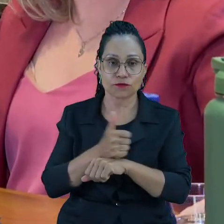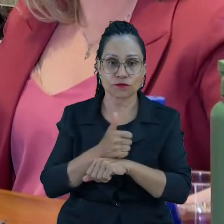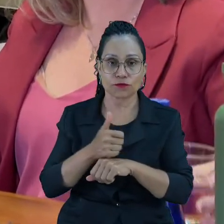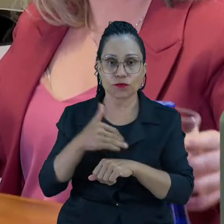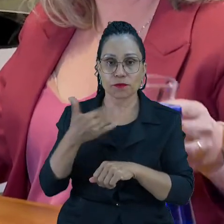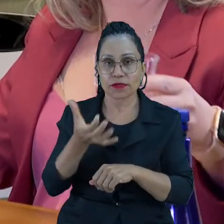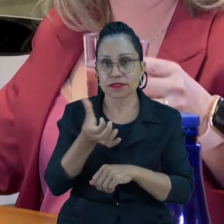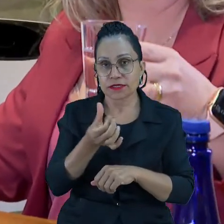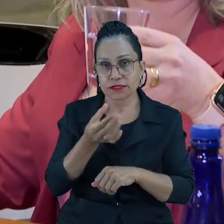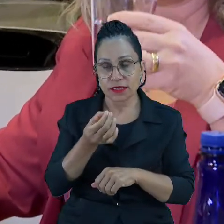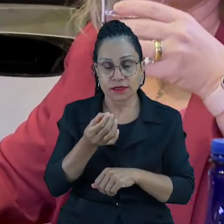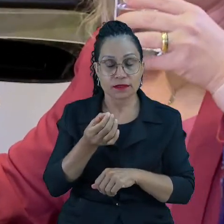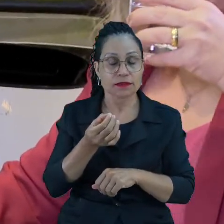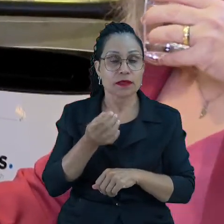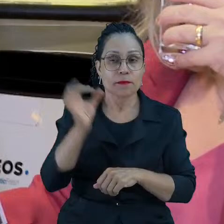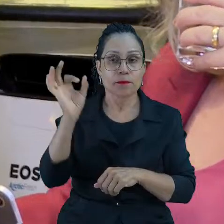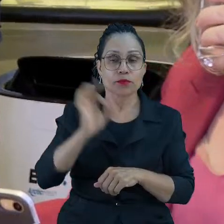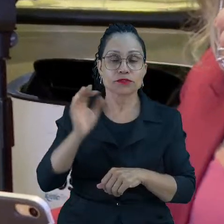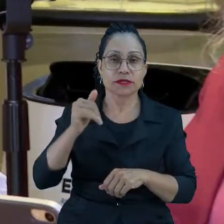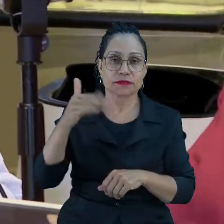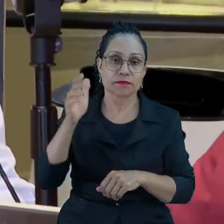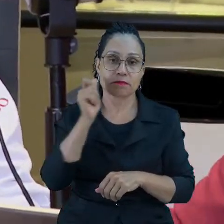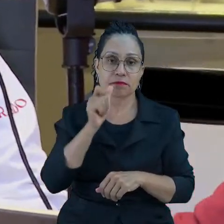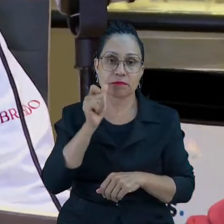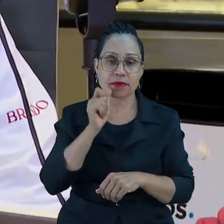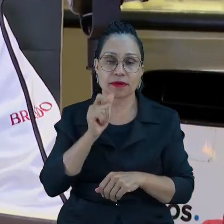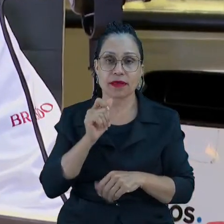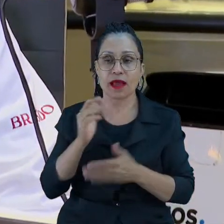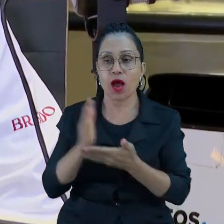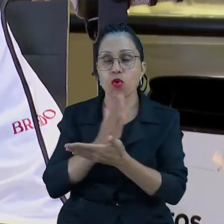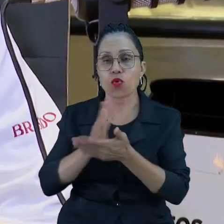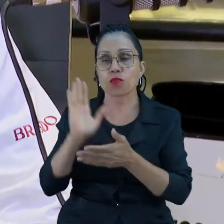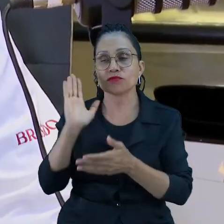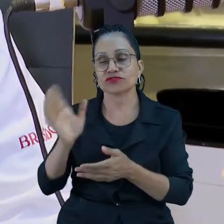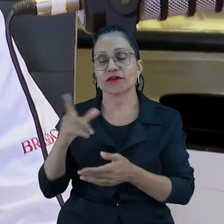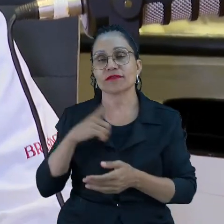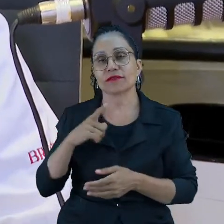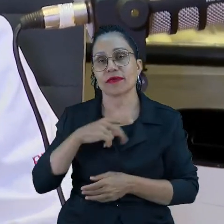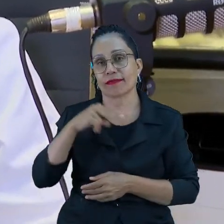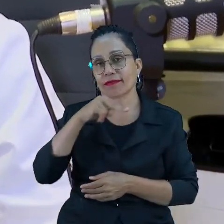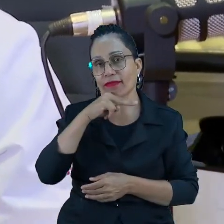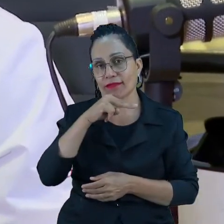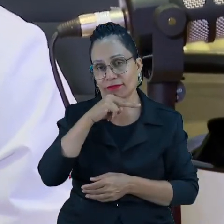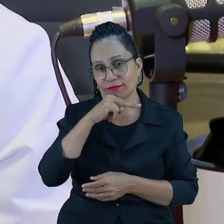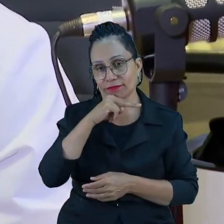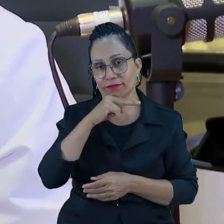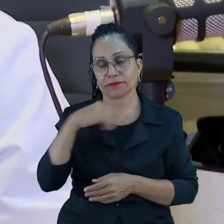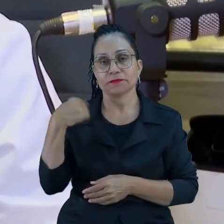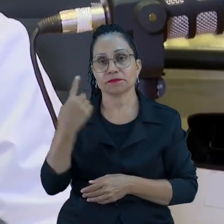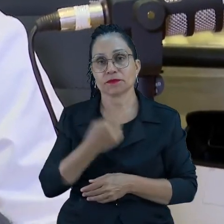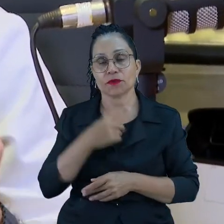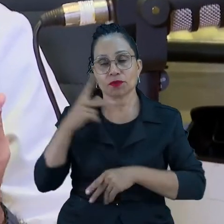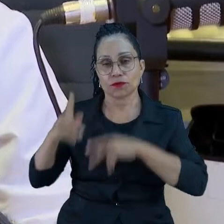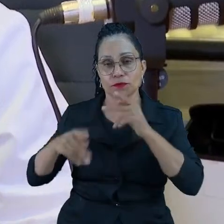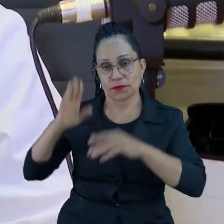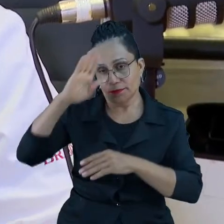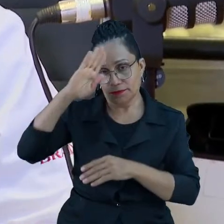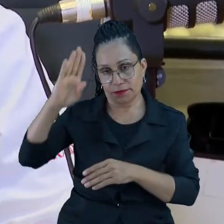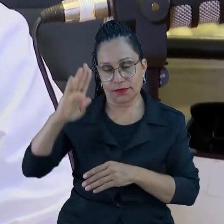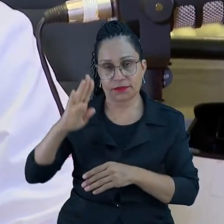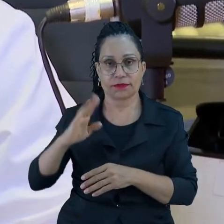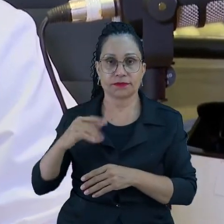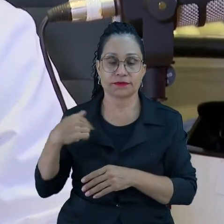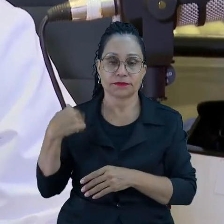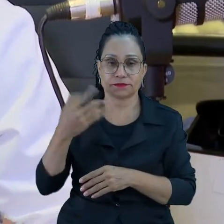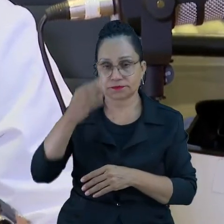são mulheres, né? Então, muitas até avós. E nosso público principal, milhares de clientes que a